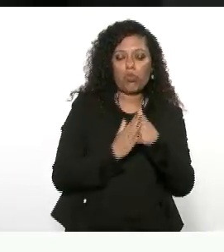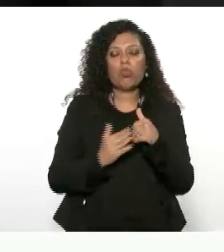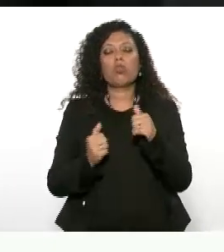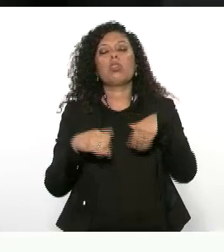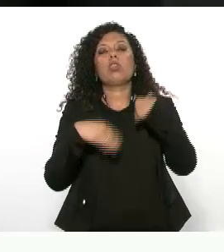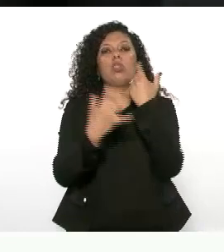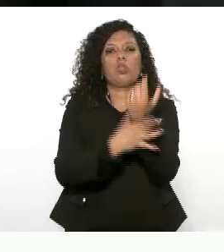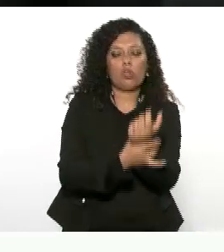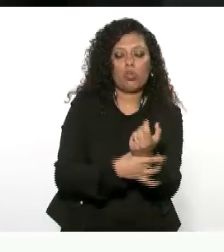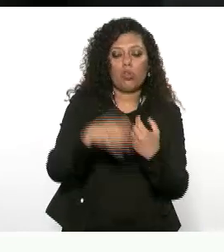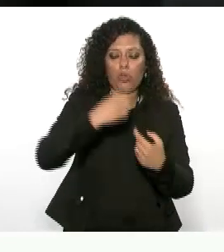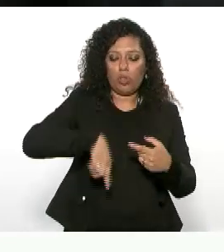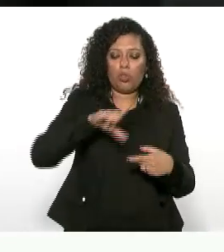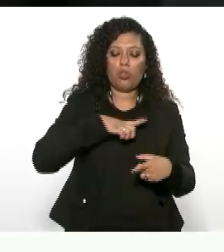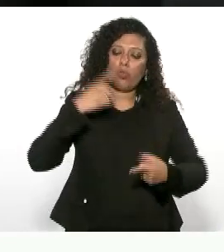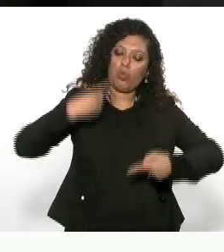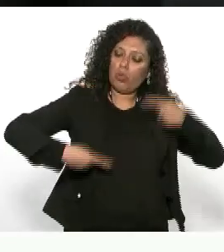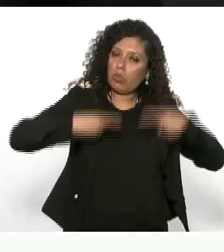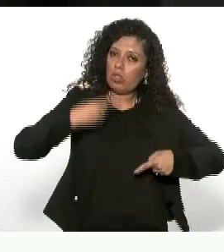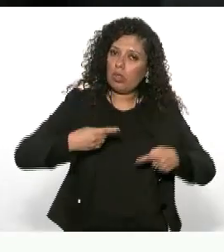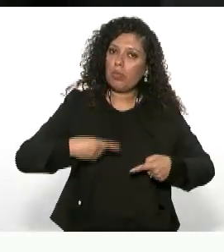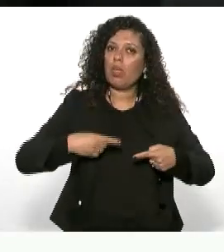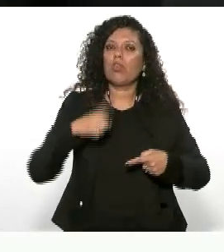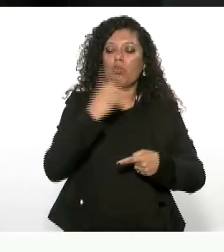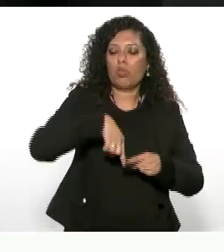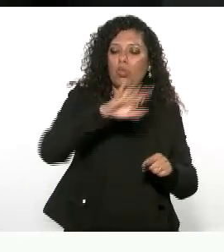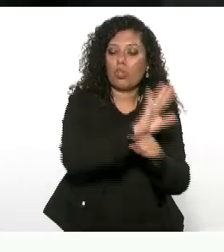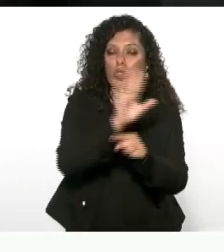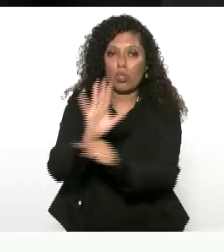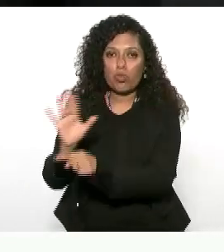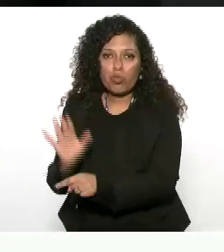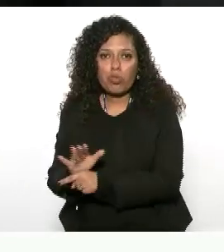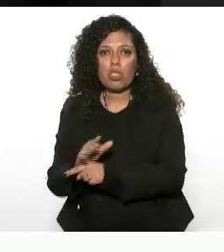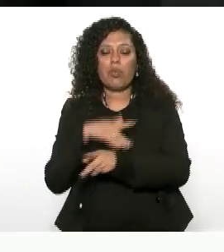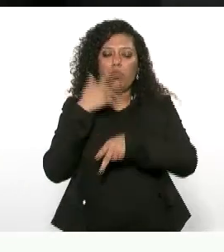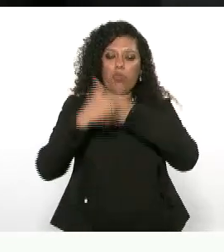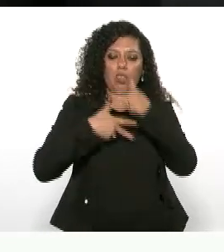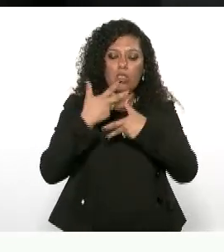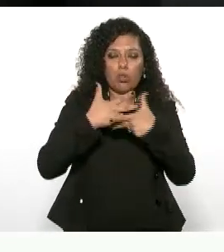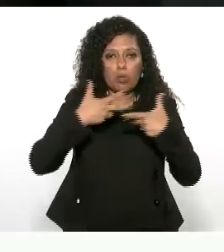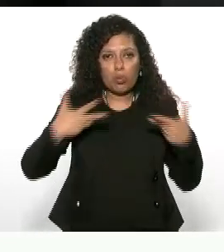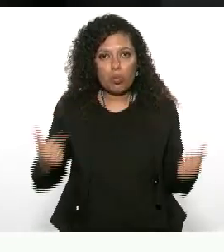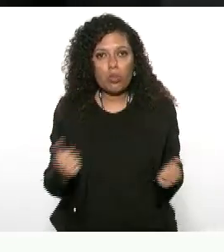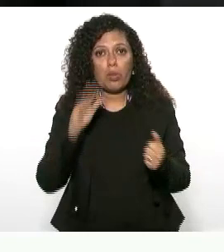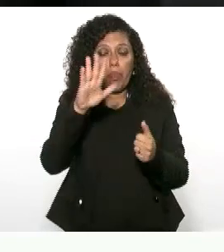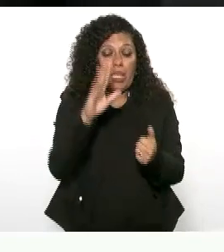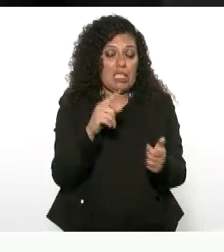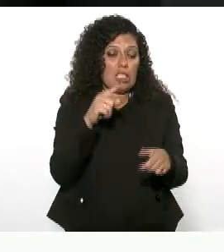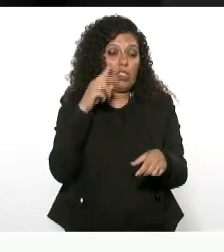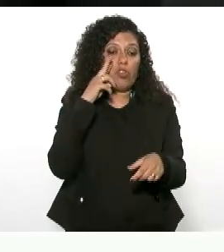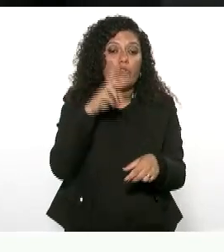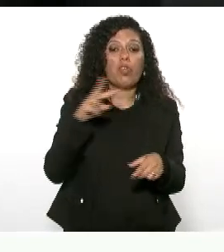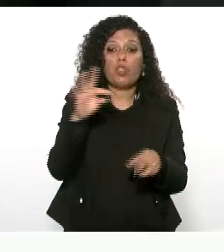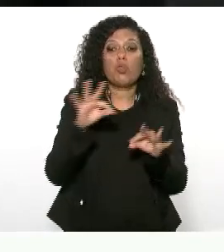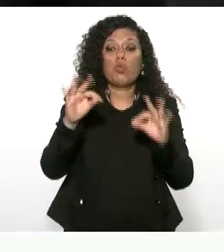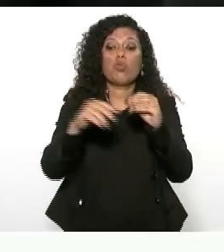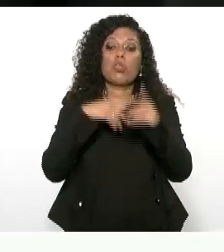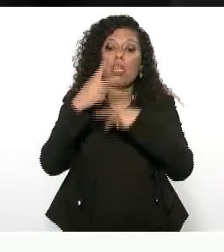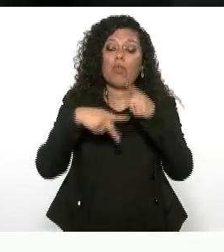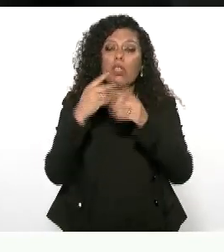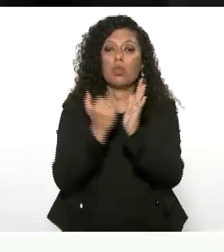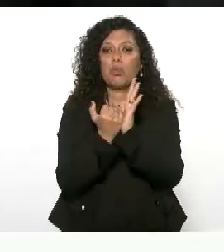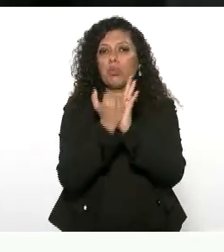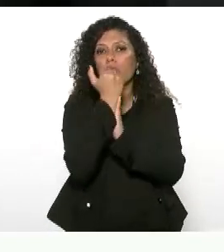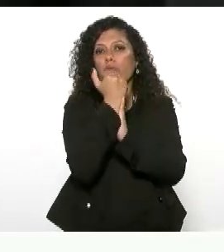a construir esse debate, nós contribuímos com as nossas sugestões, e aí, em dado momento, a gente vê que tudo aquilo que estava